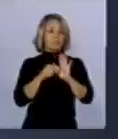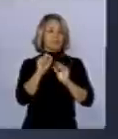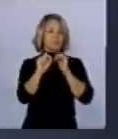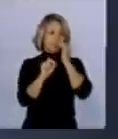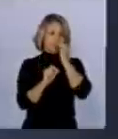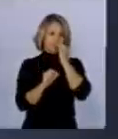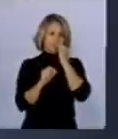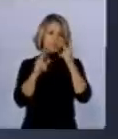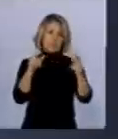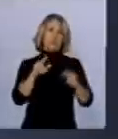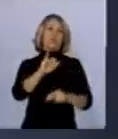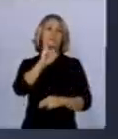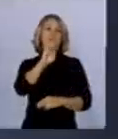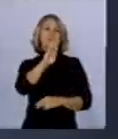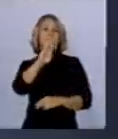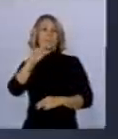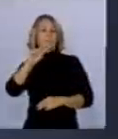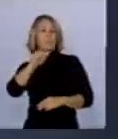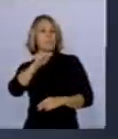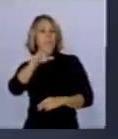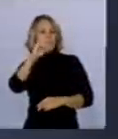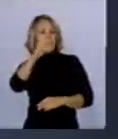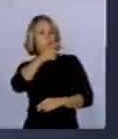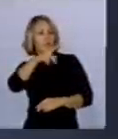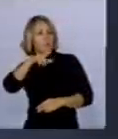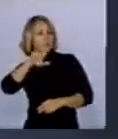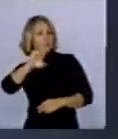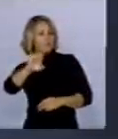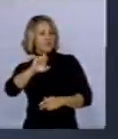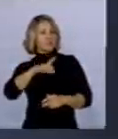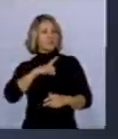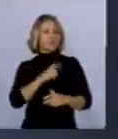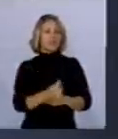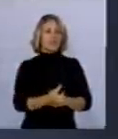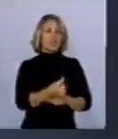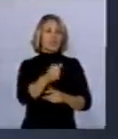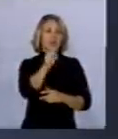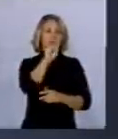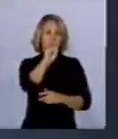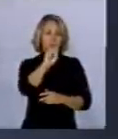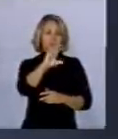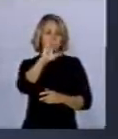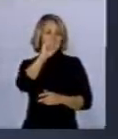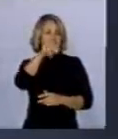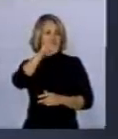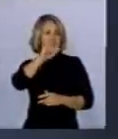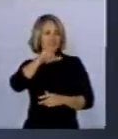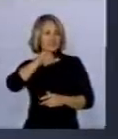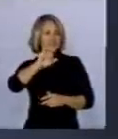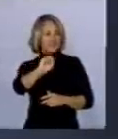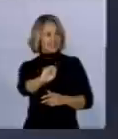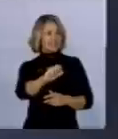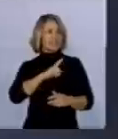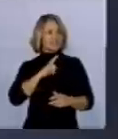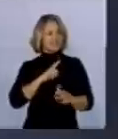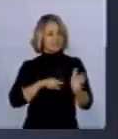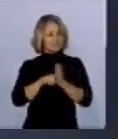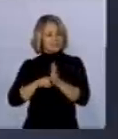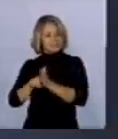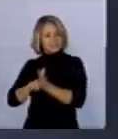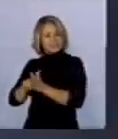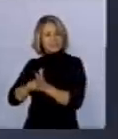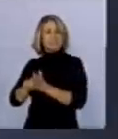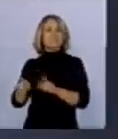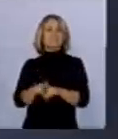segundo ibop entre os 20 canais de maior audiência nove tem programação baseada em filmes e séries outra pesquisa feita por